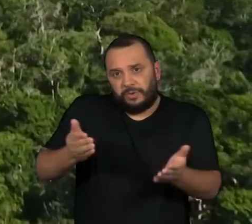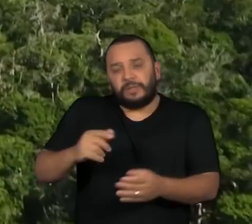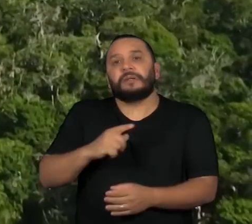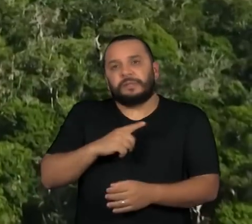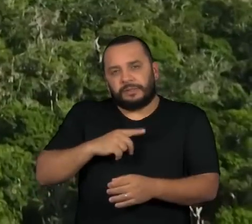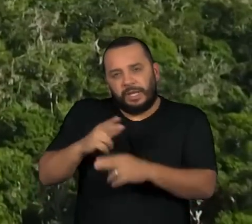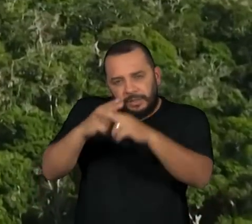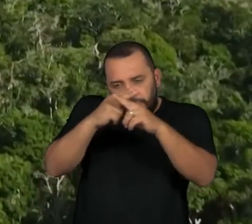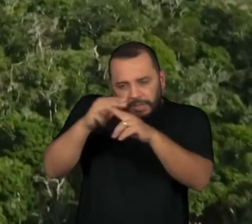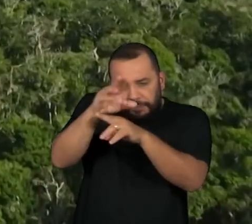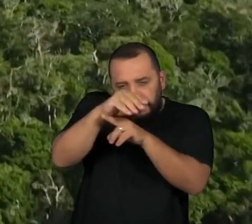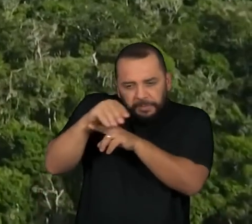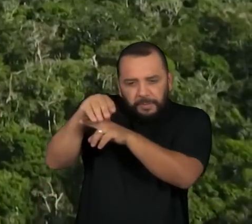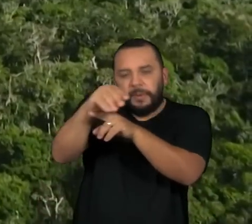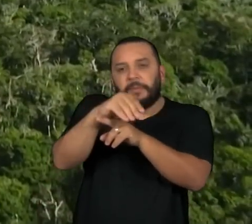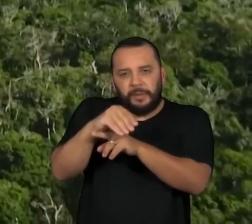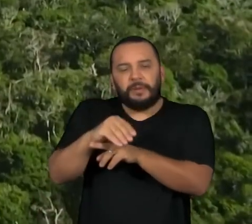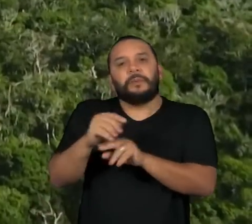Bioma.